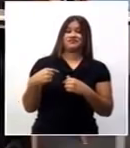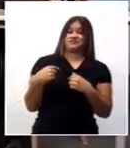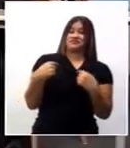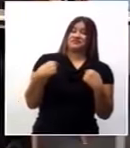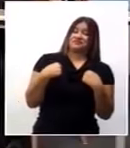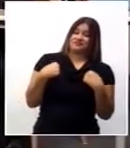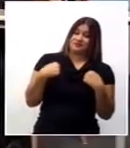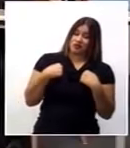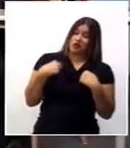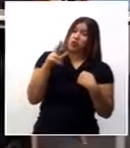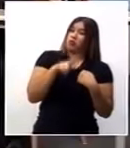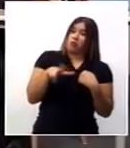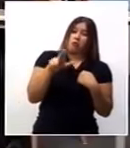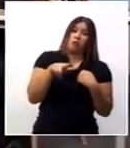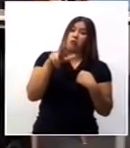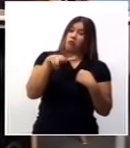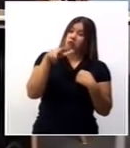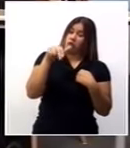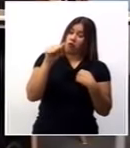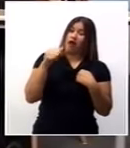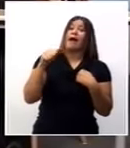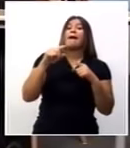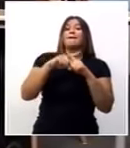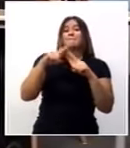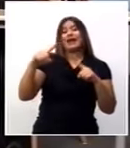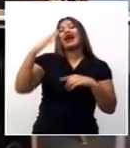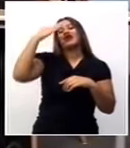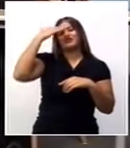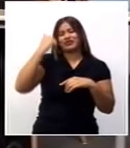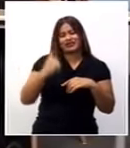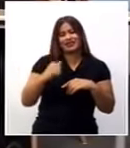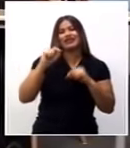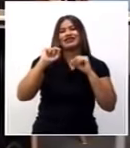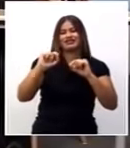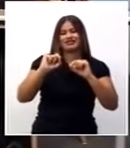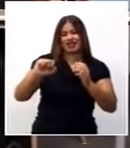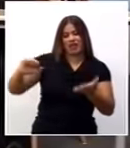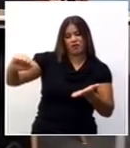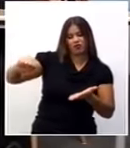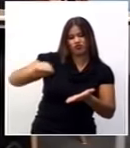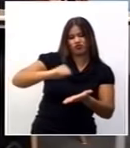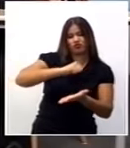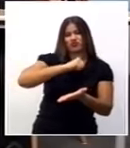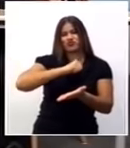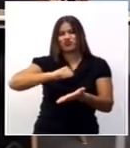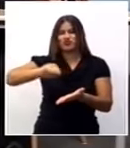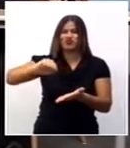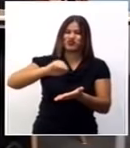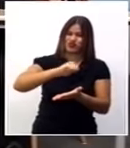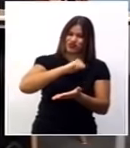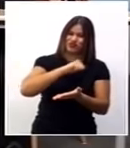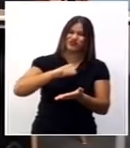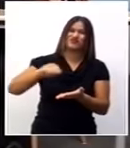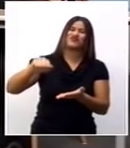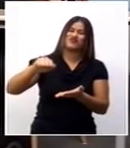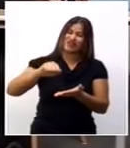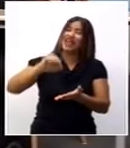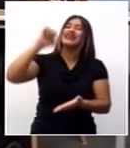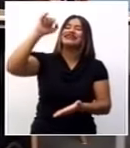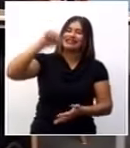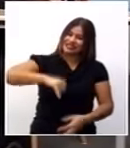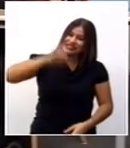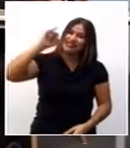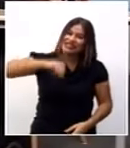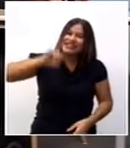nunca o utilizei, né? Eu sei o que é. É um ferro de passar roupas. Sim, isso é um ferro de passar